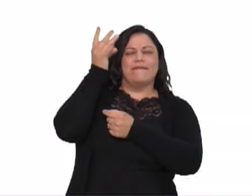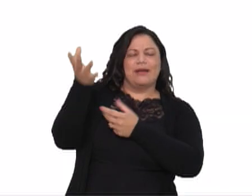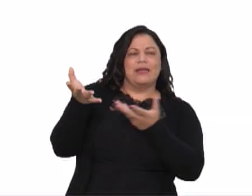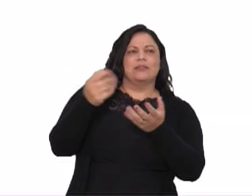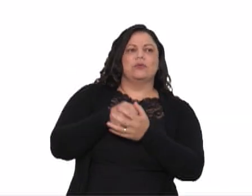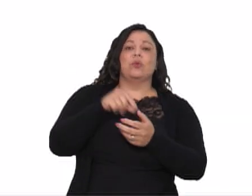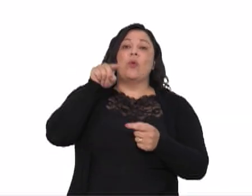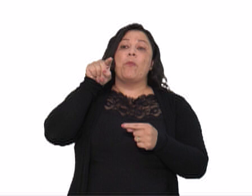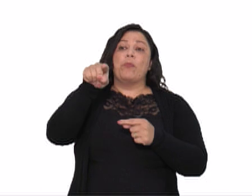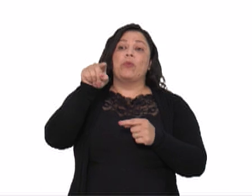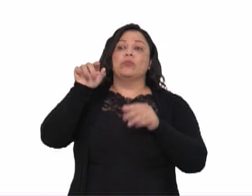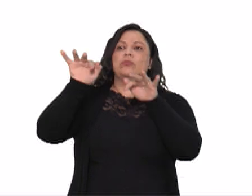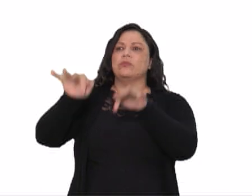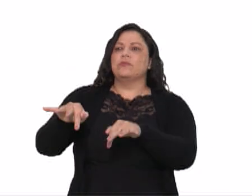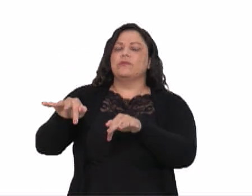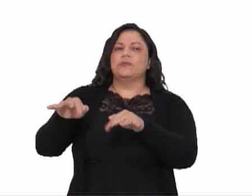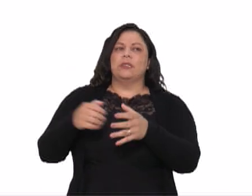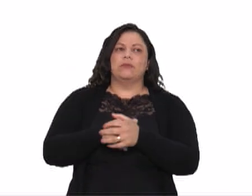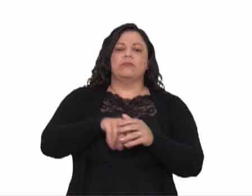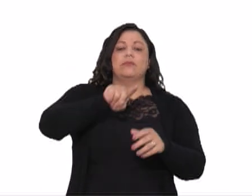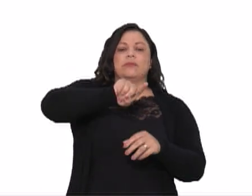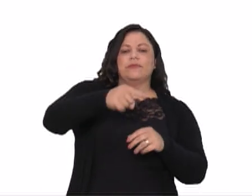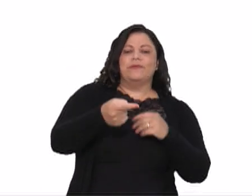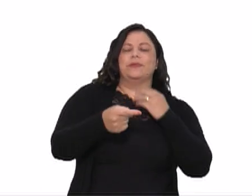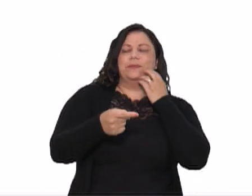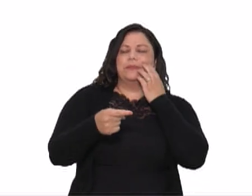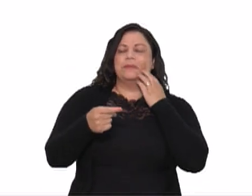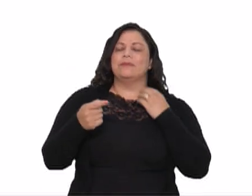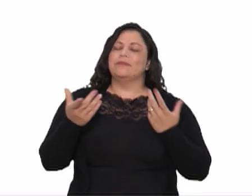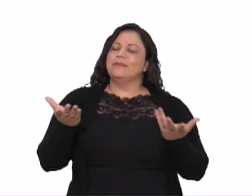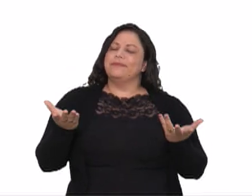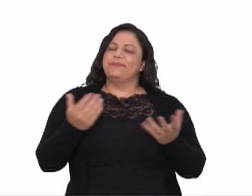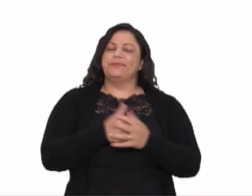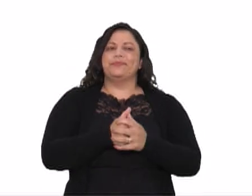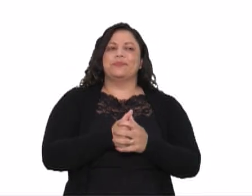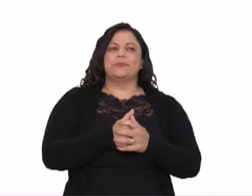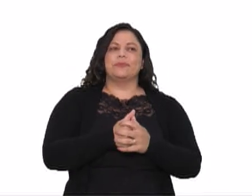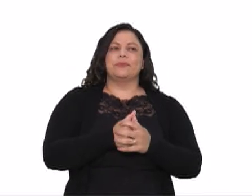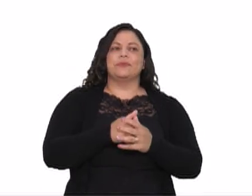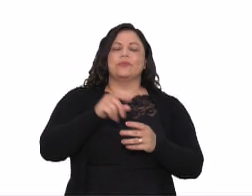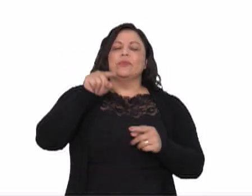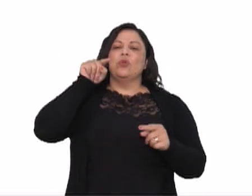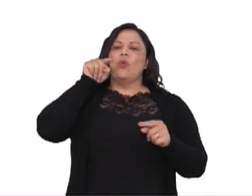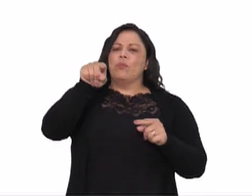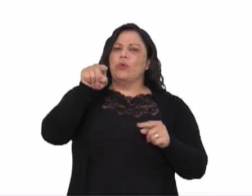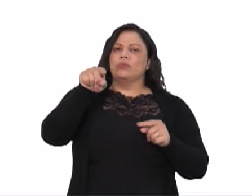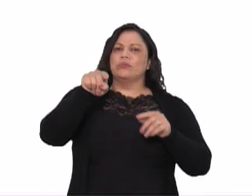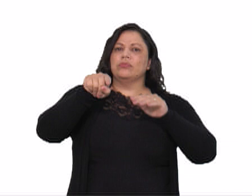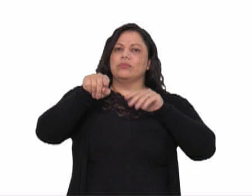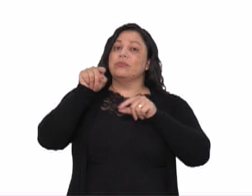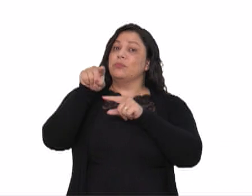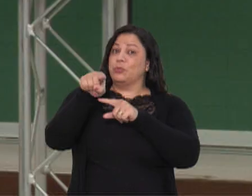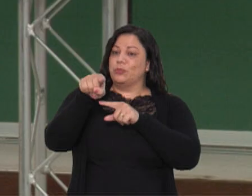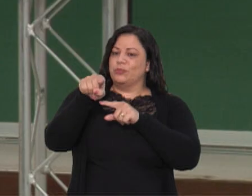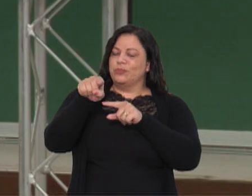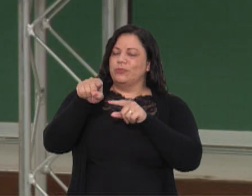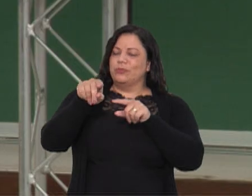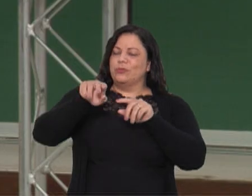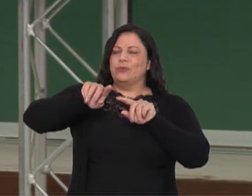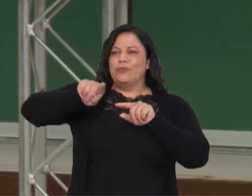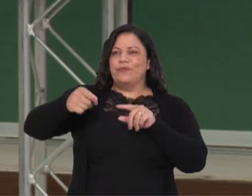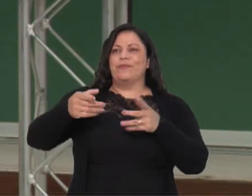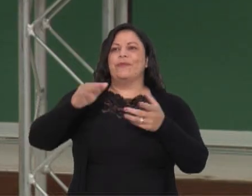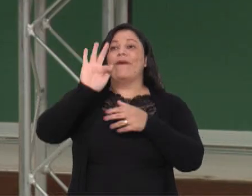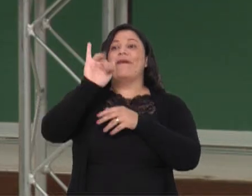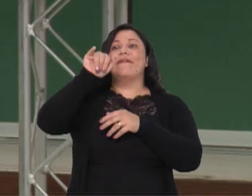Ponto final e a vírgula. O ponto final, ele tem uma função, por isso que ele é chamado